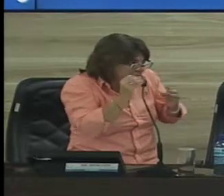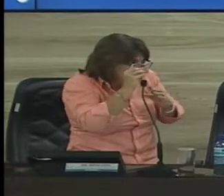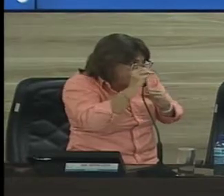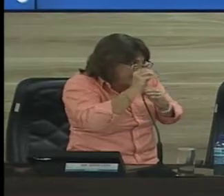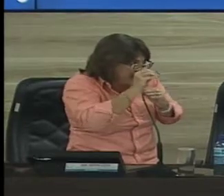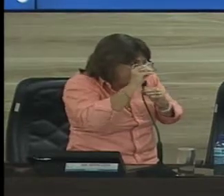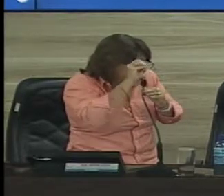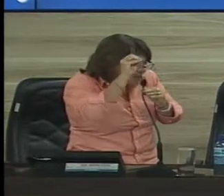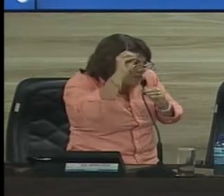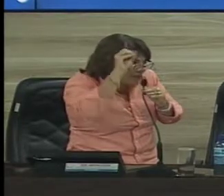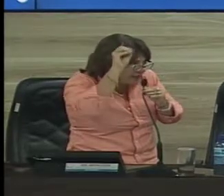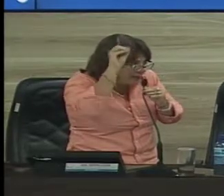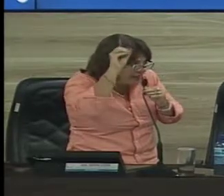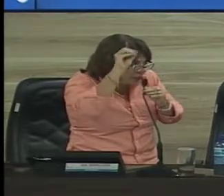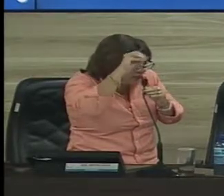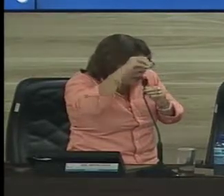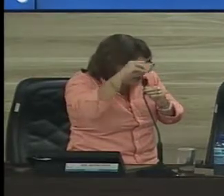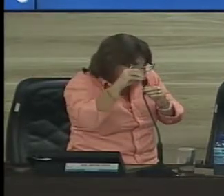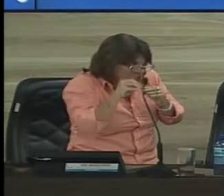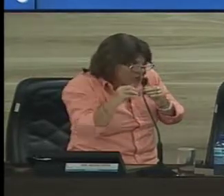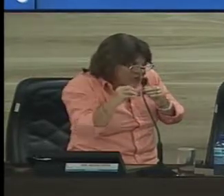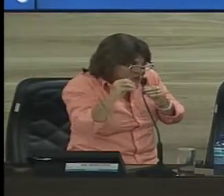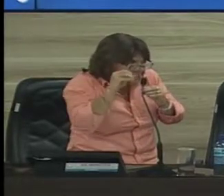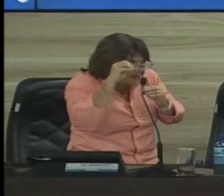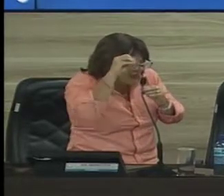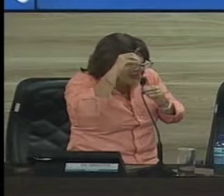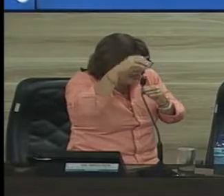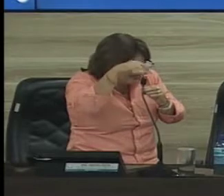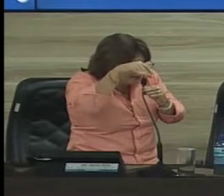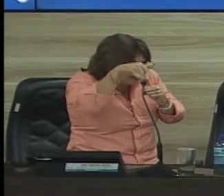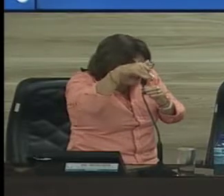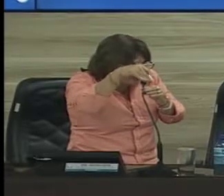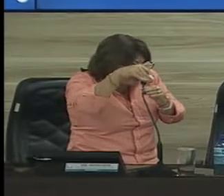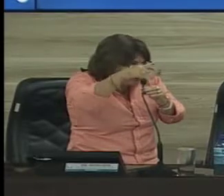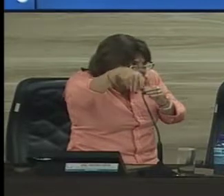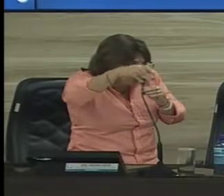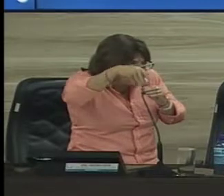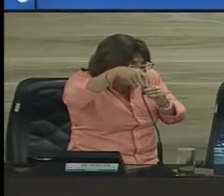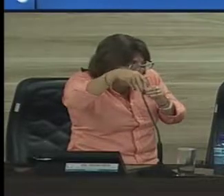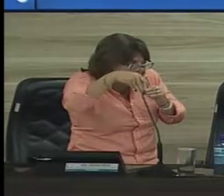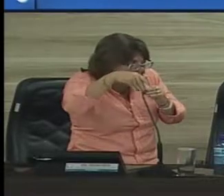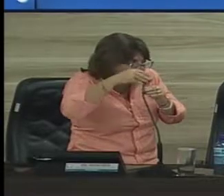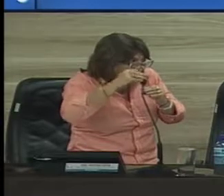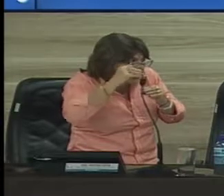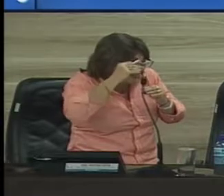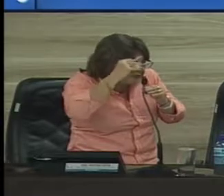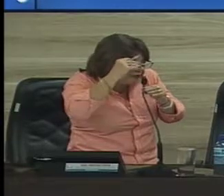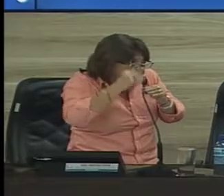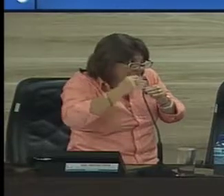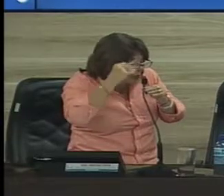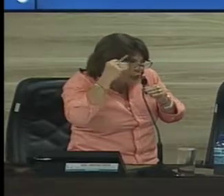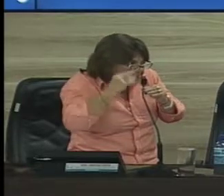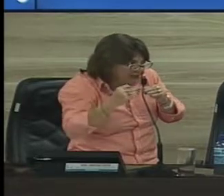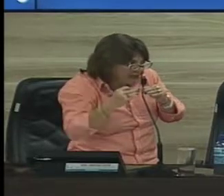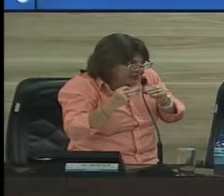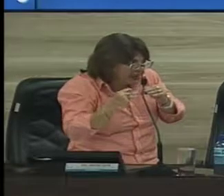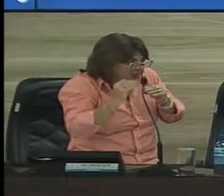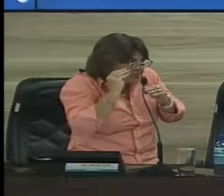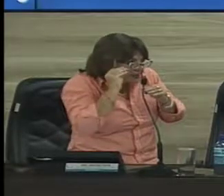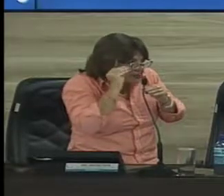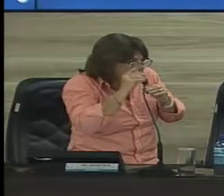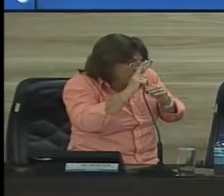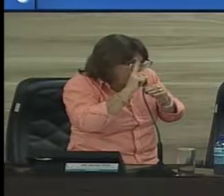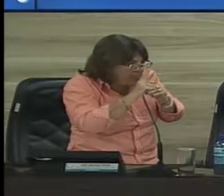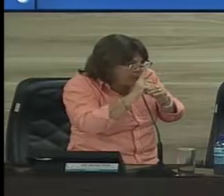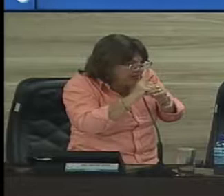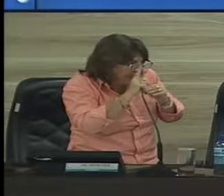exemplo aquele semáforo perto ali do meu consultório, ali Benedito Kiel com a Rua Bahia, ali em frente à ortopedia.